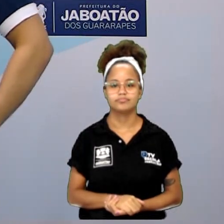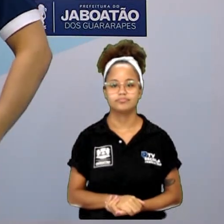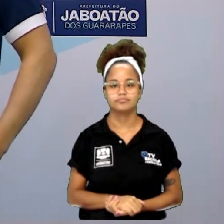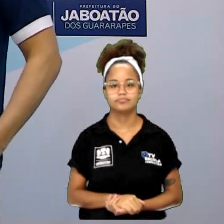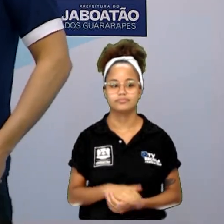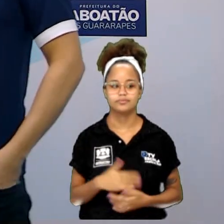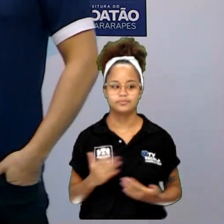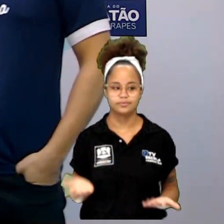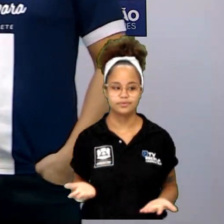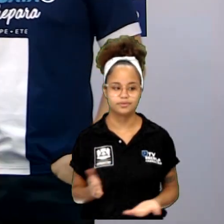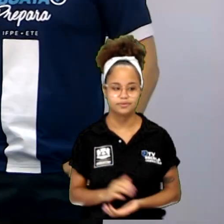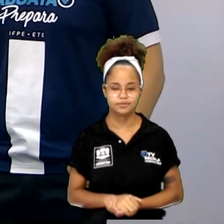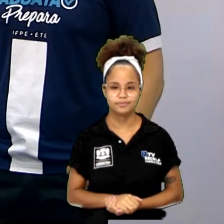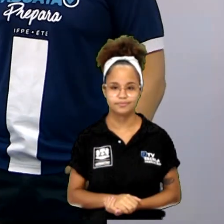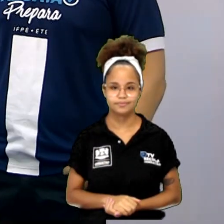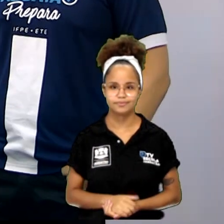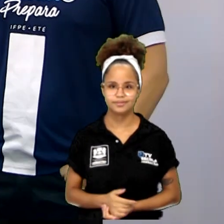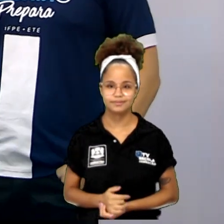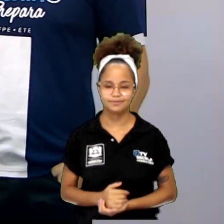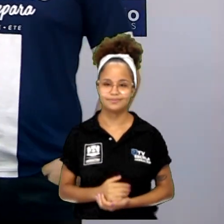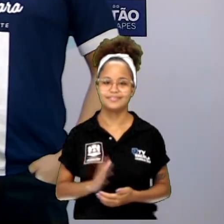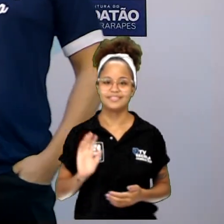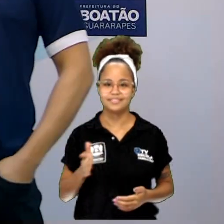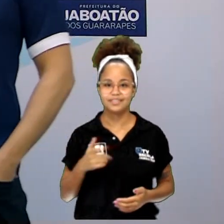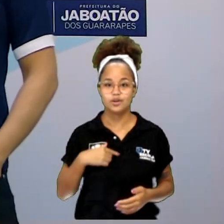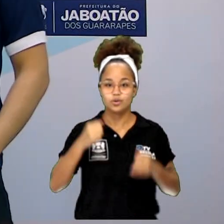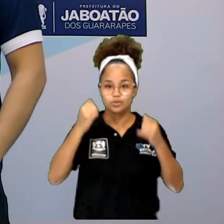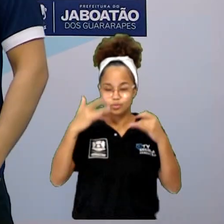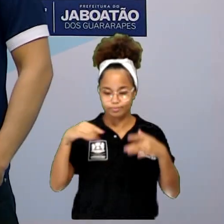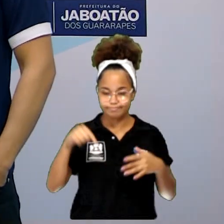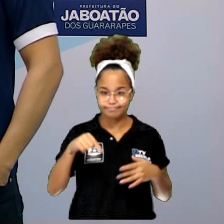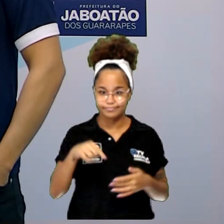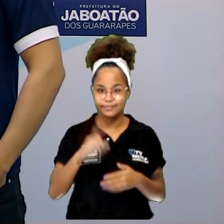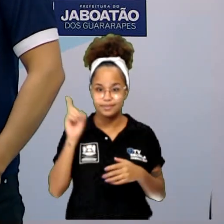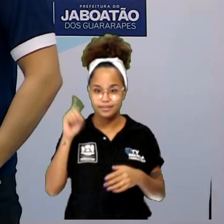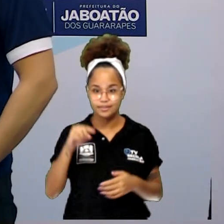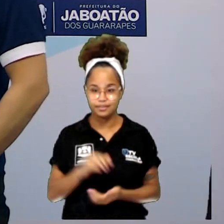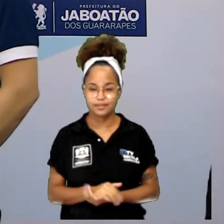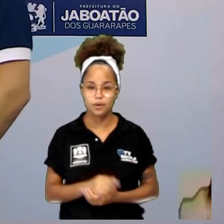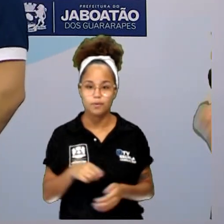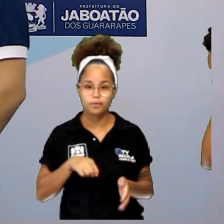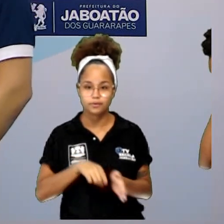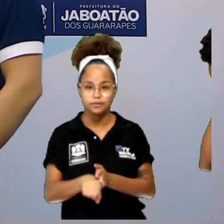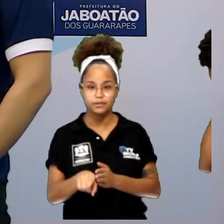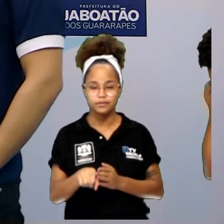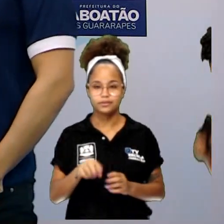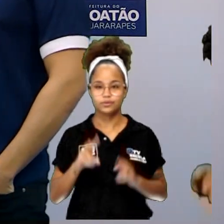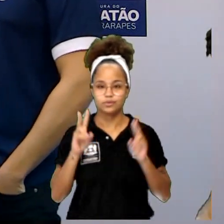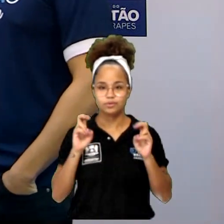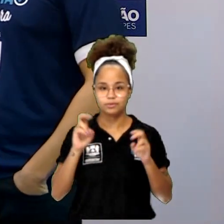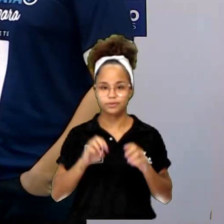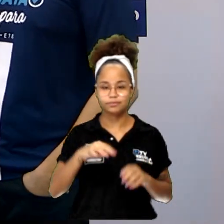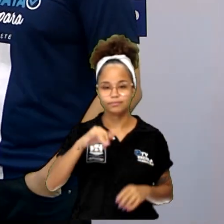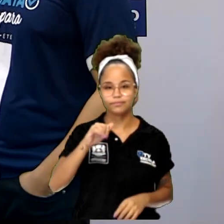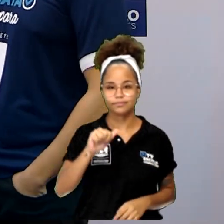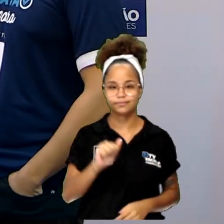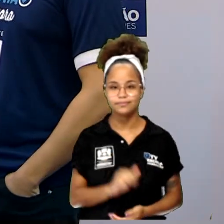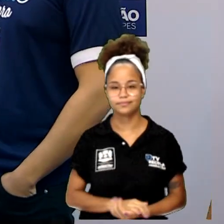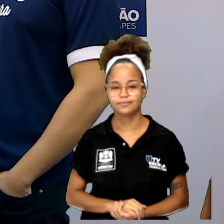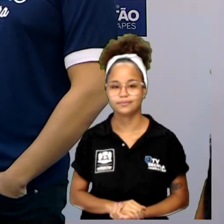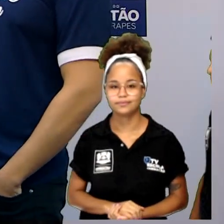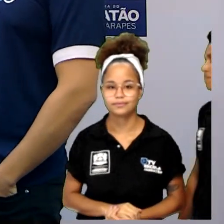Então, pessoal, a questão aqui sobre esta crônica, vai nos perguntar o seguinte. Maria, a esposa